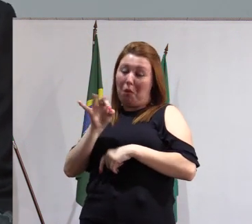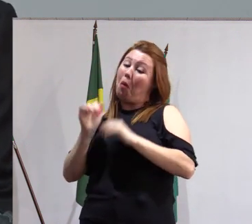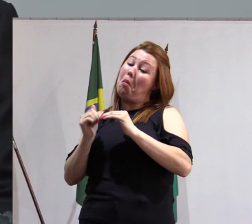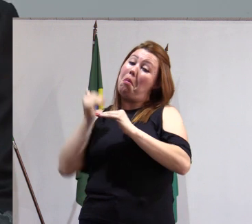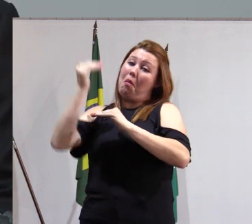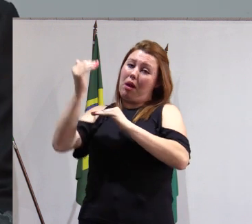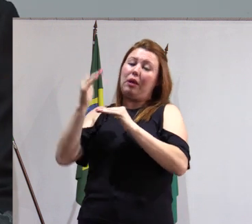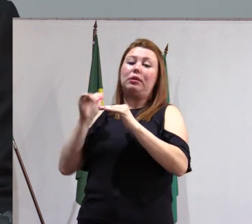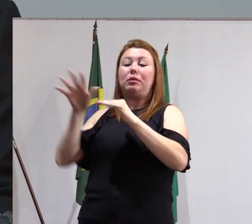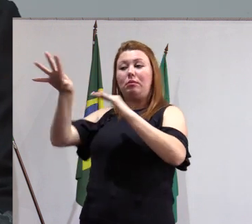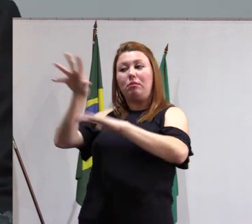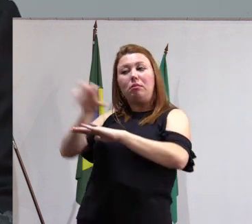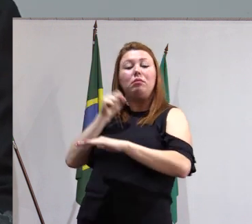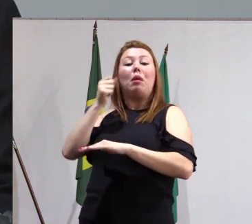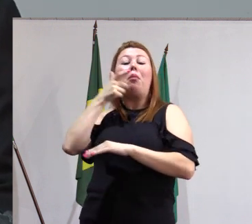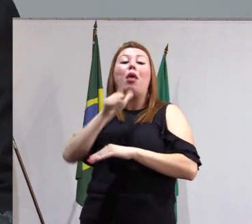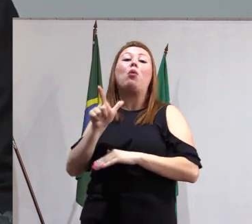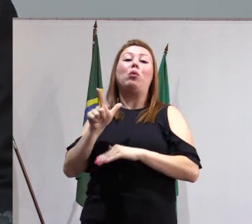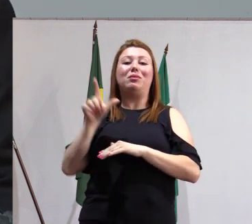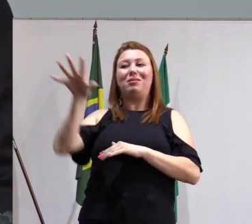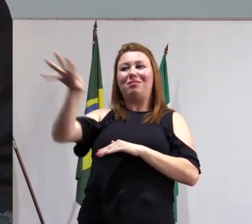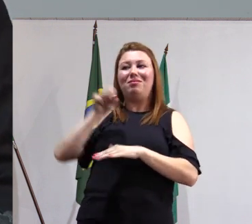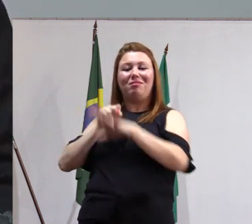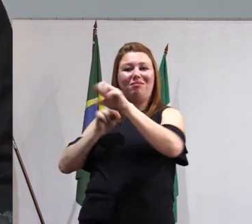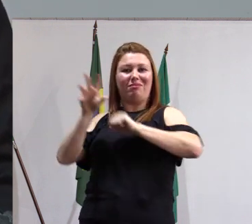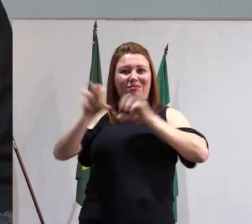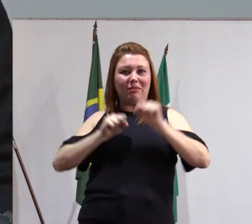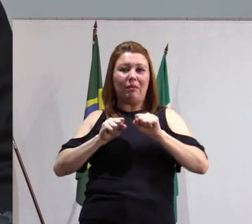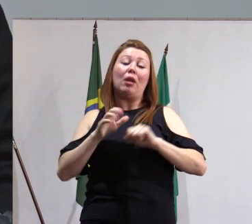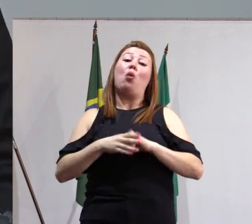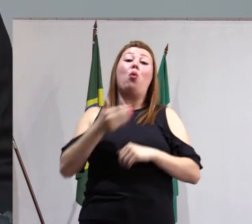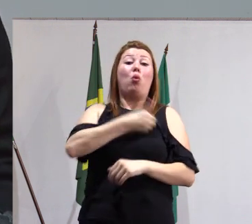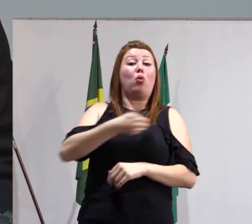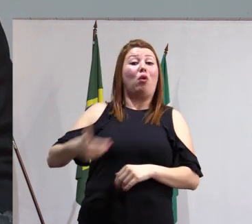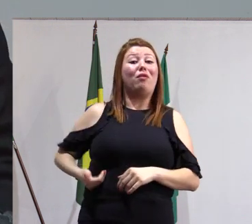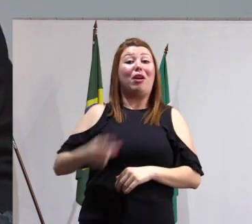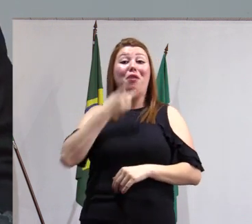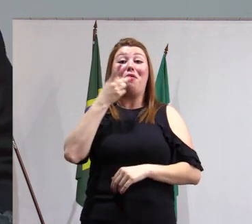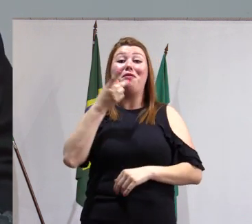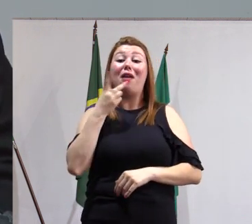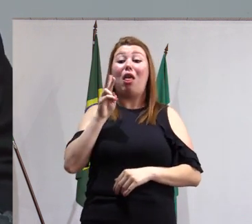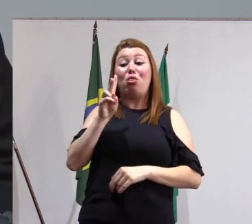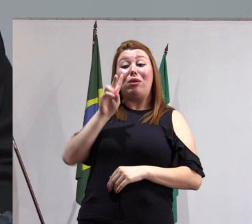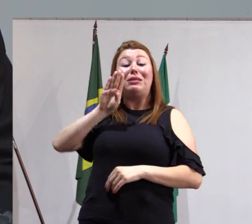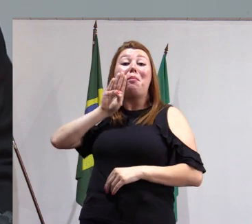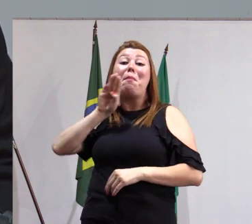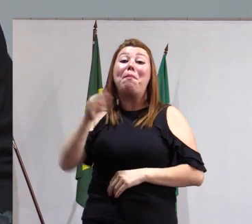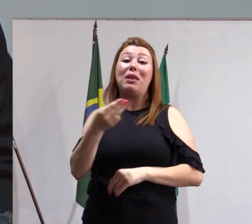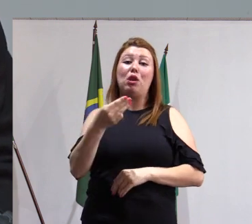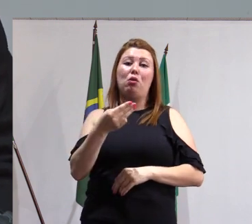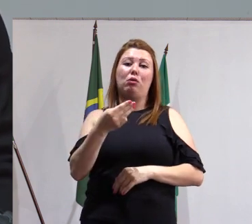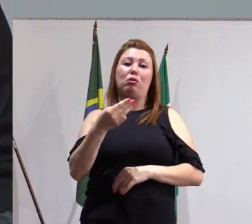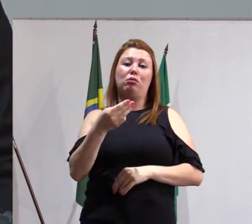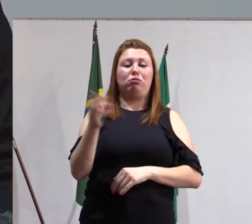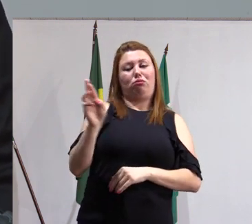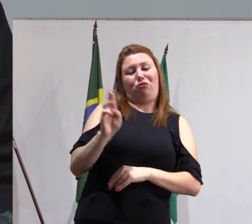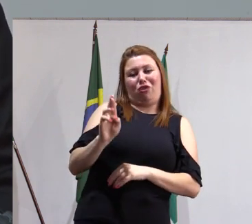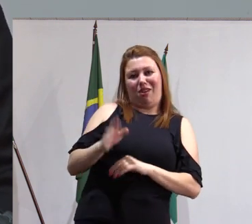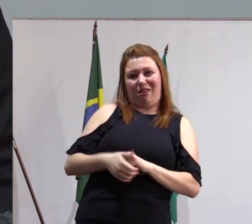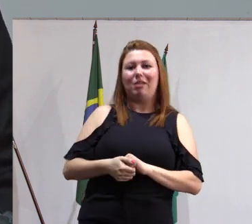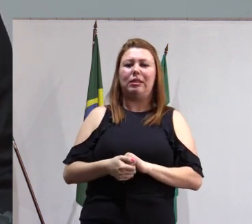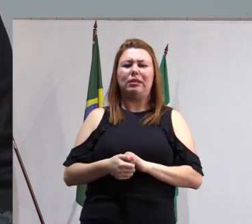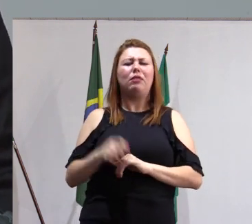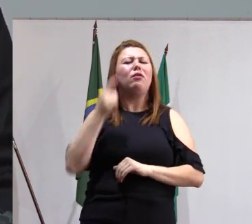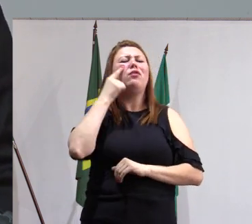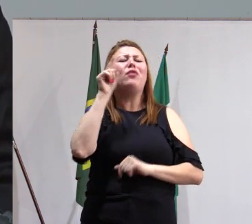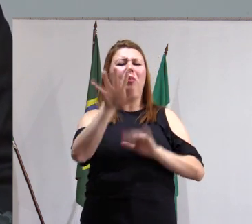render 5% em cima do que o governo estima de 102 bilhões de reais. Vamos